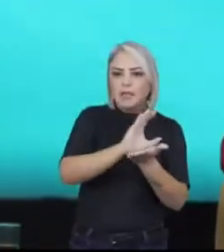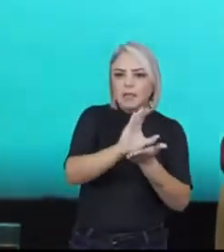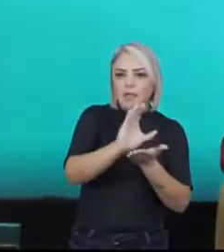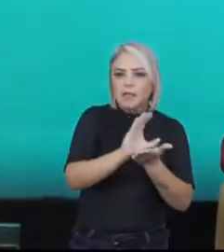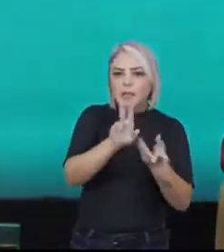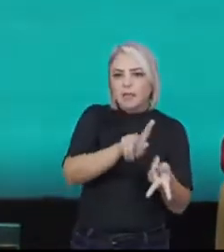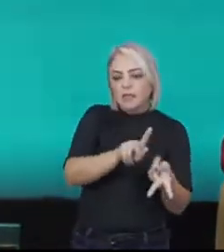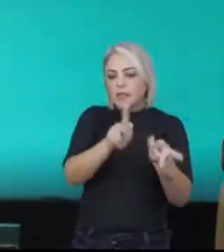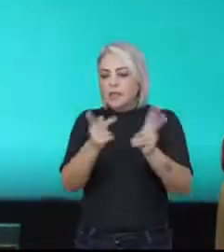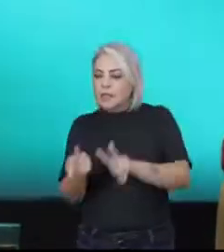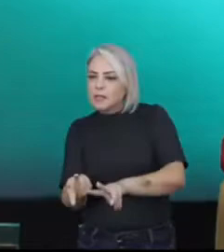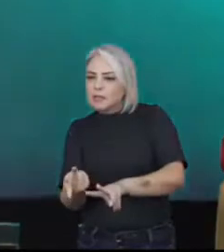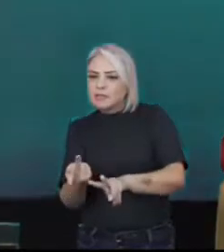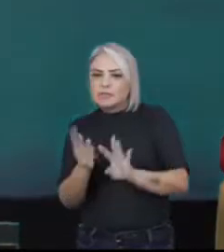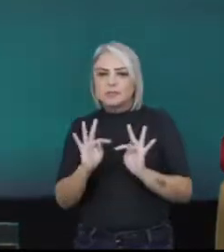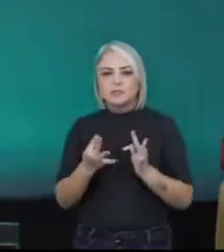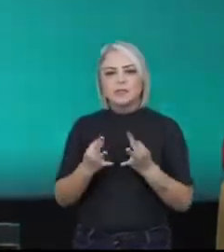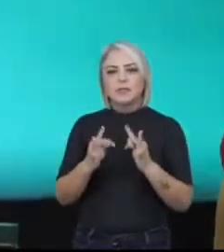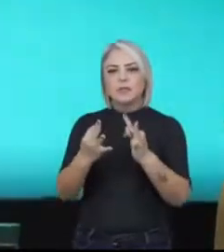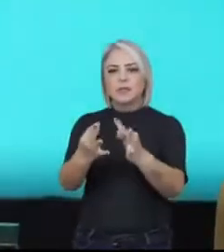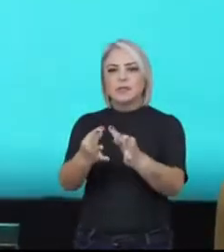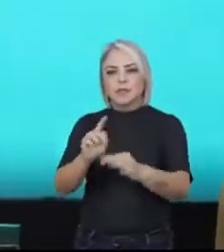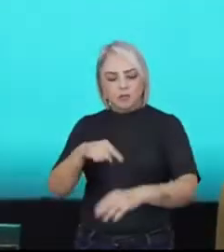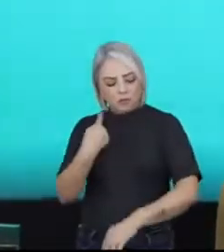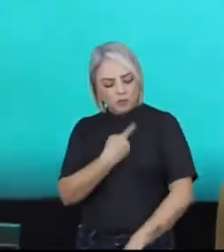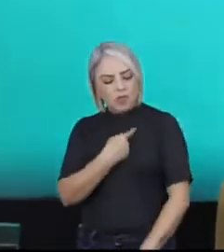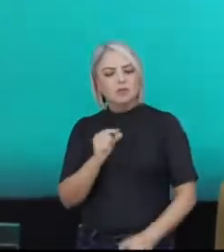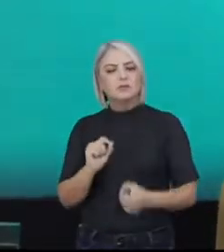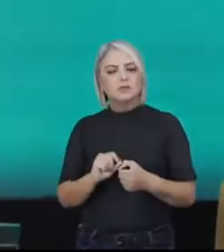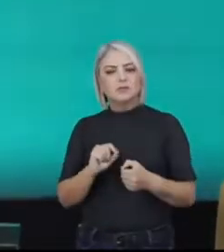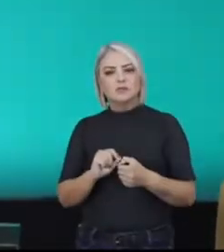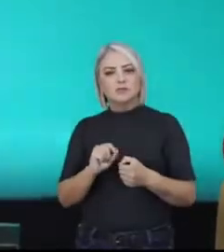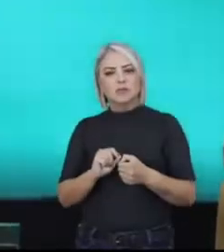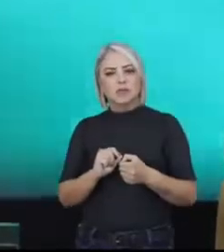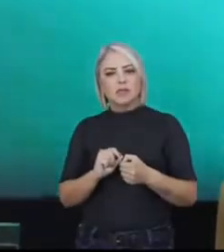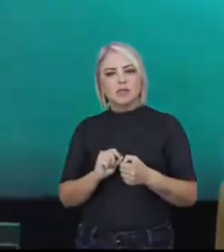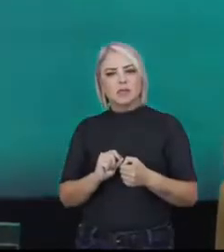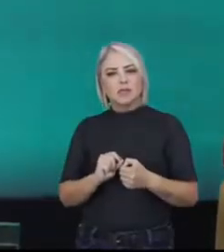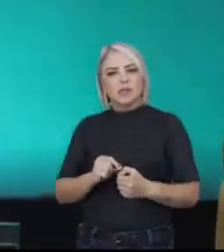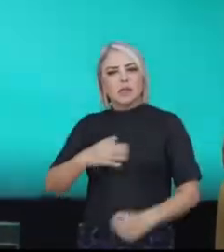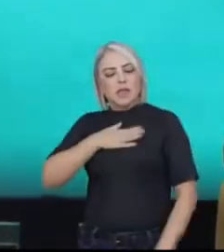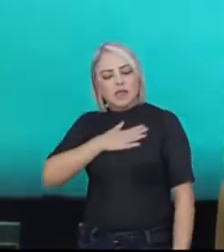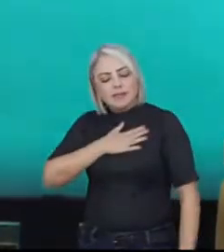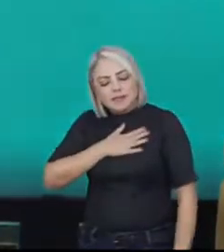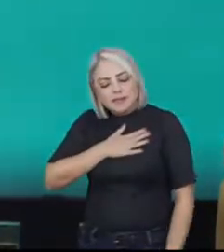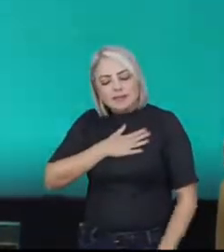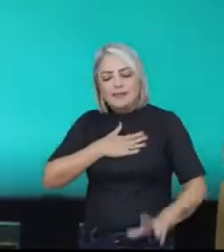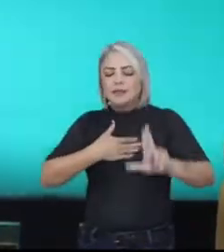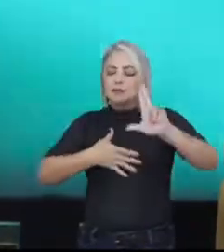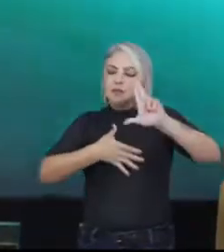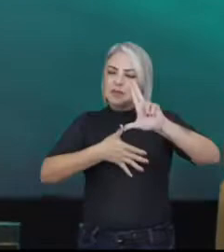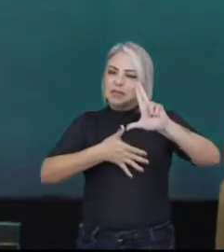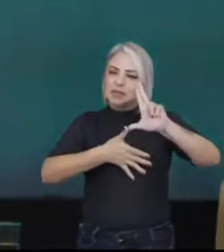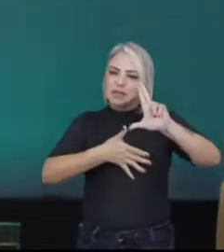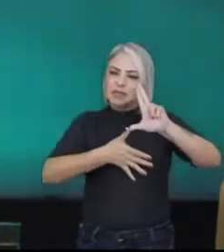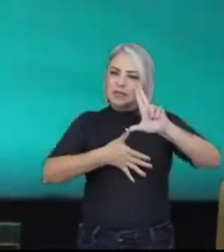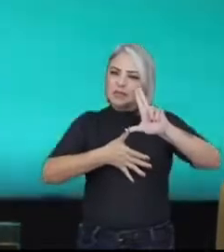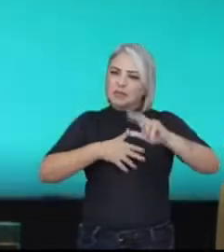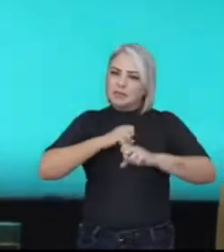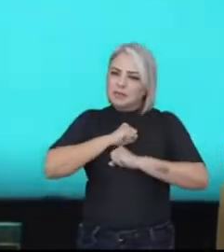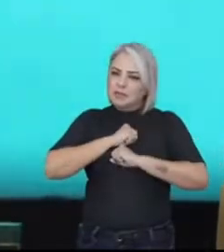tecnologia. Foi o que nós fizemos na nossa querida América Latina e também no nosso querido continente